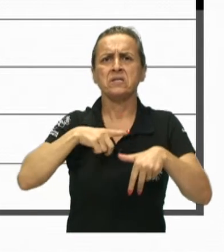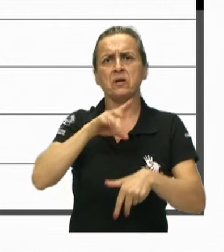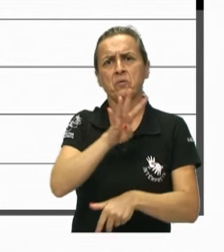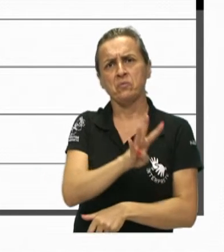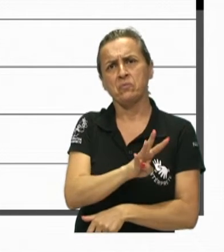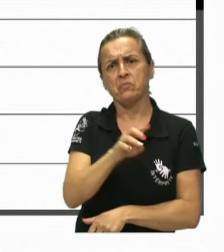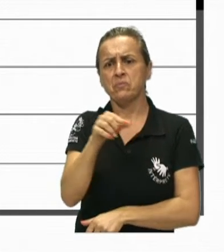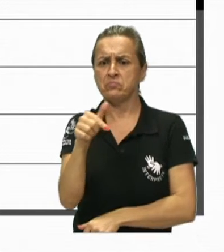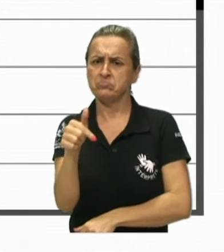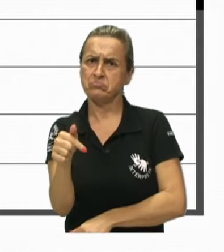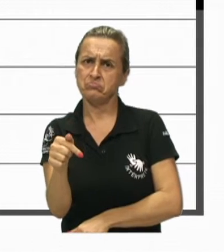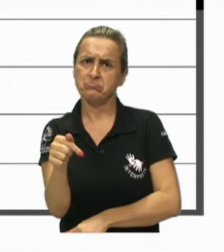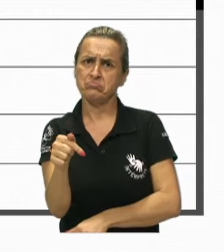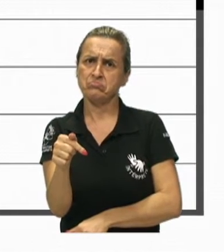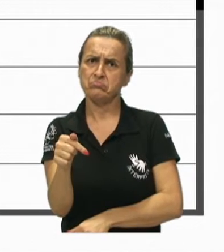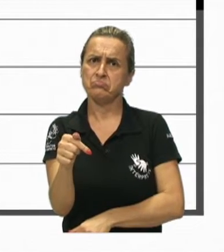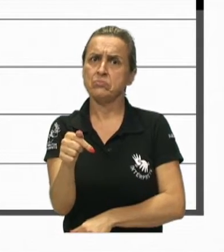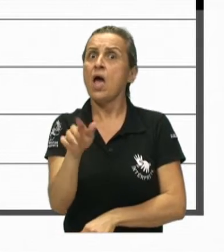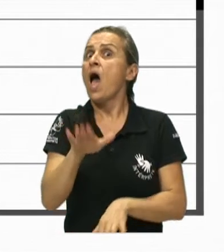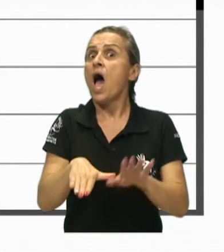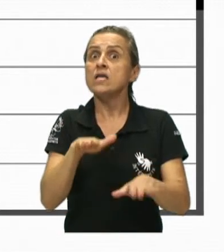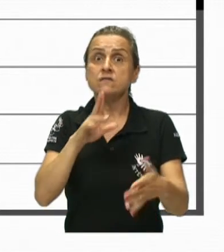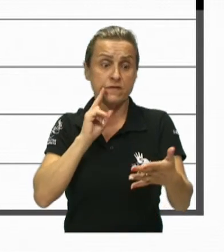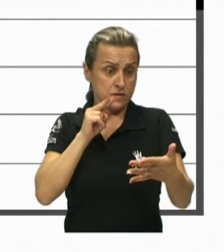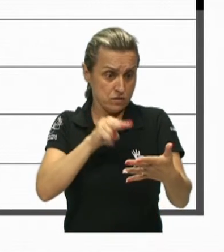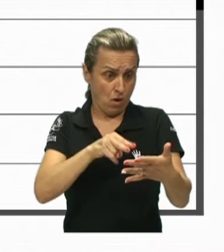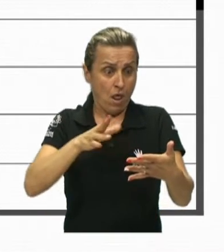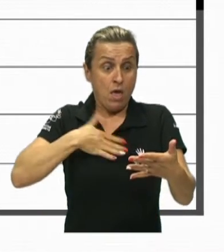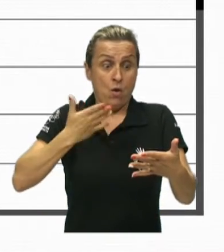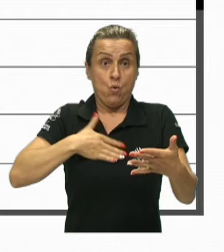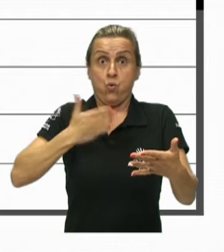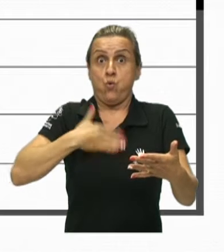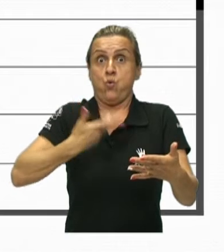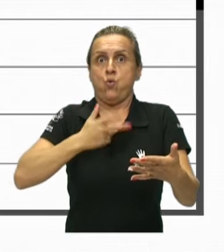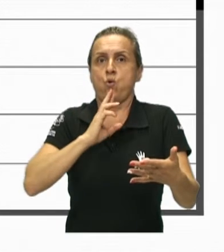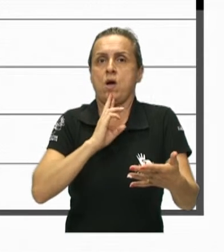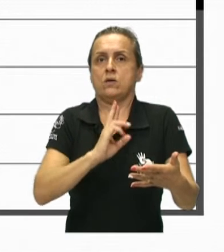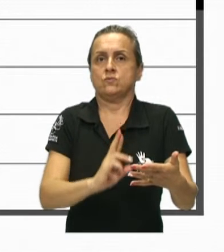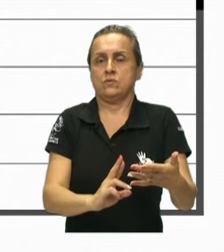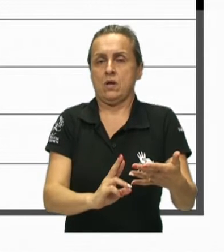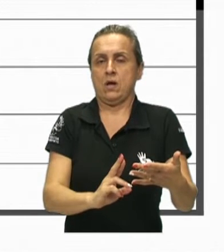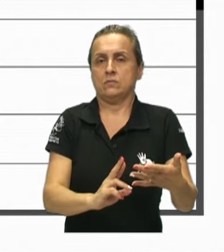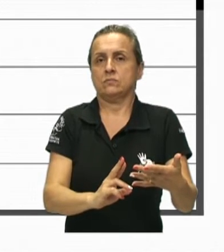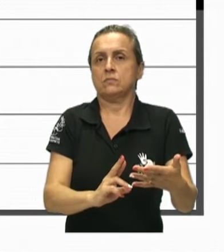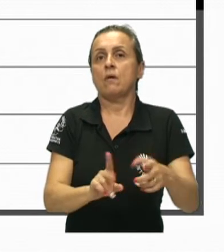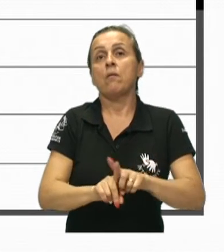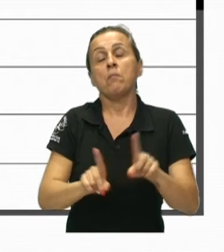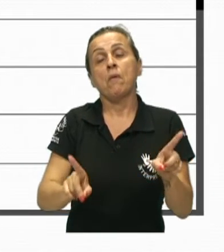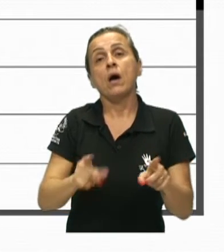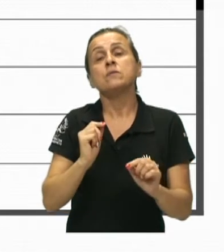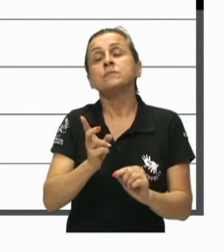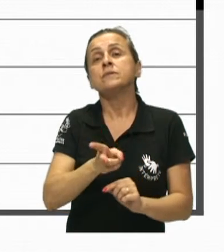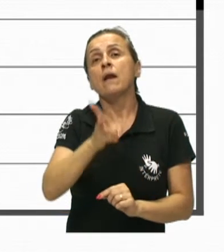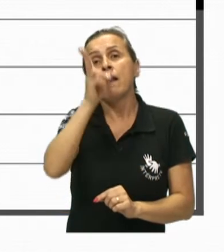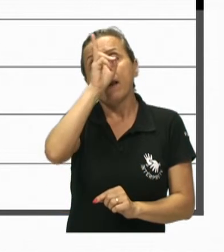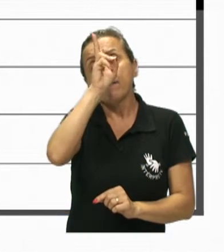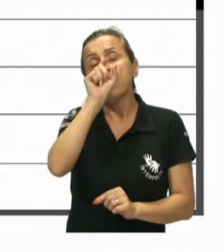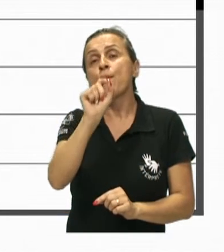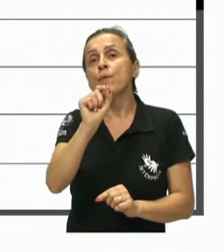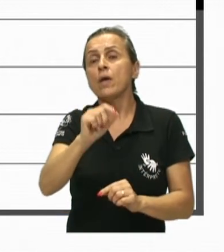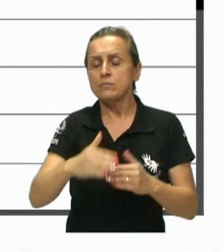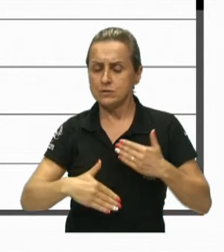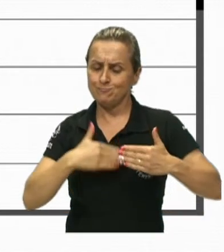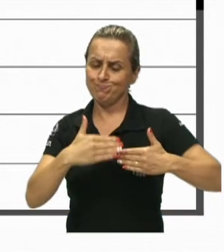tem prostatite e se assustam muito com esses resultados. Sempre lembrando que tem que ter uma sequência, né? Tem que ter uma sequência